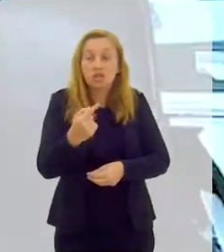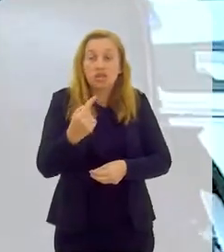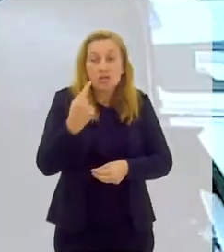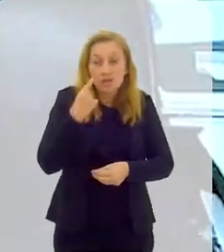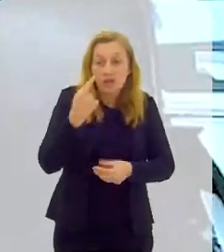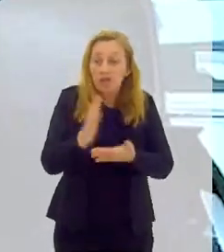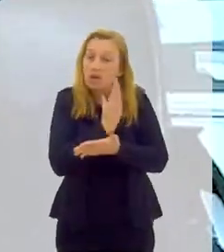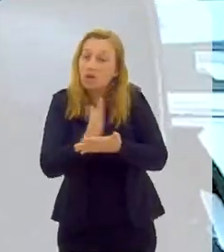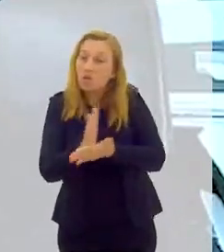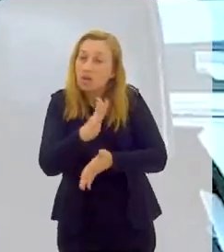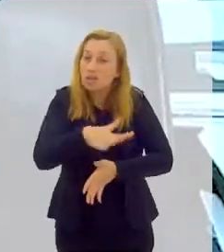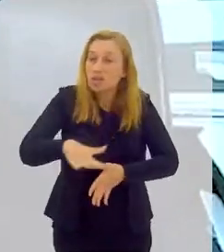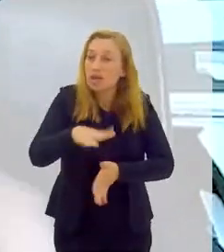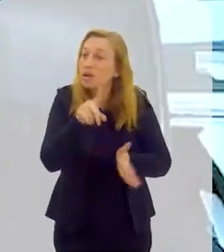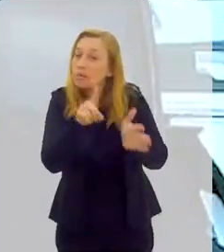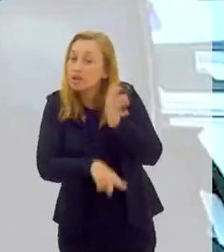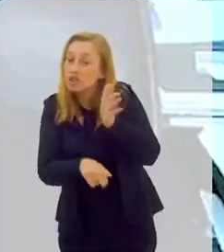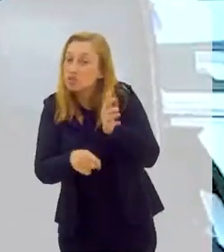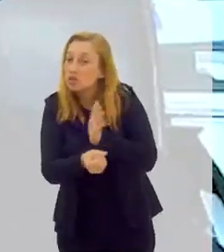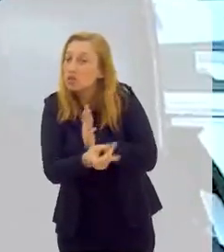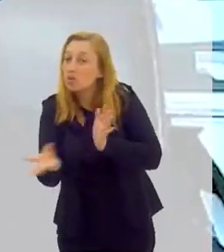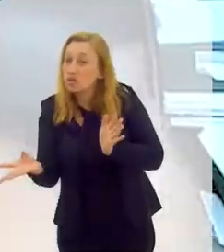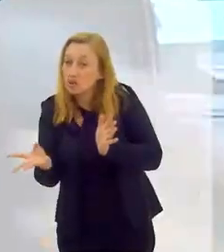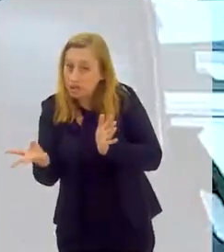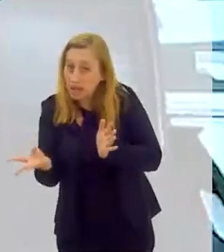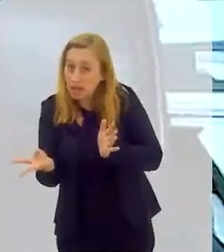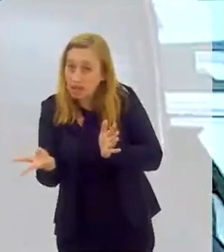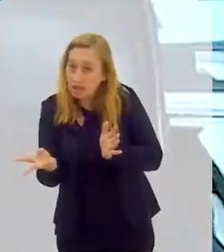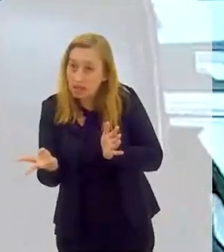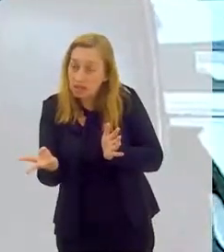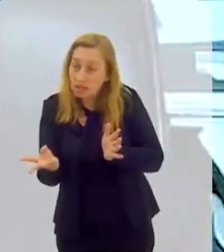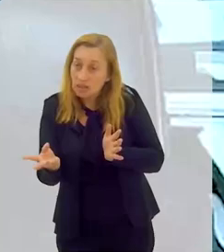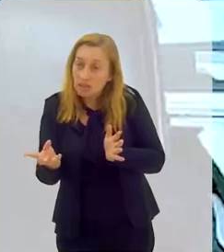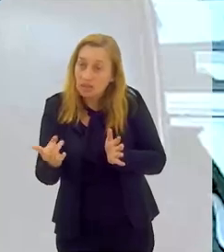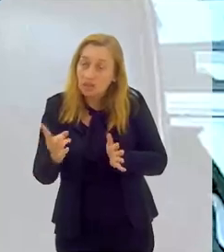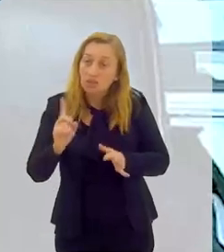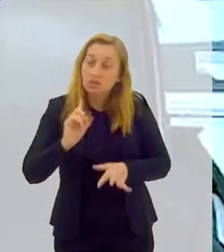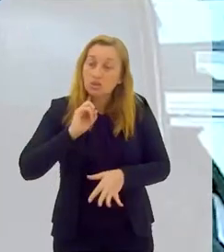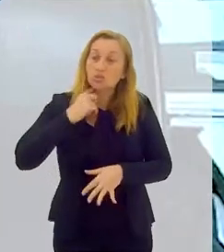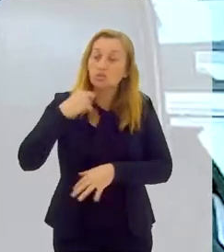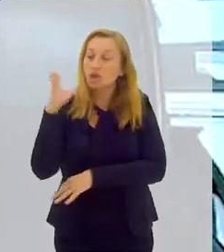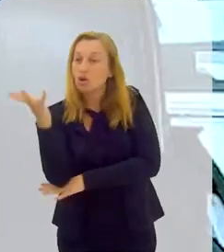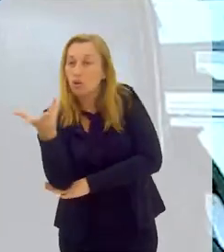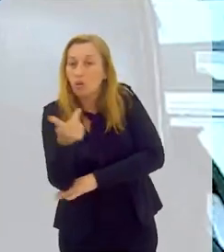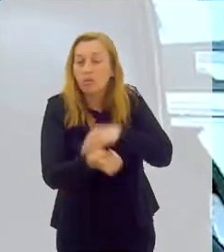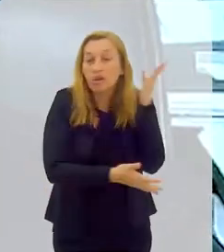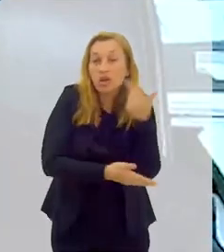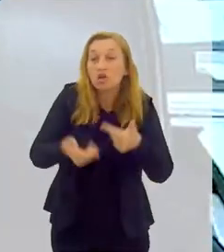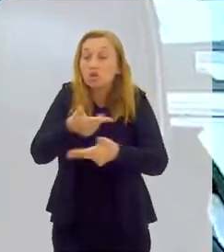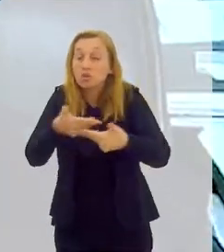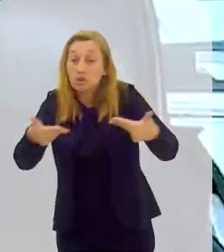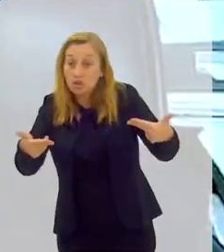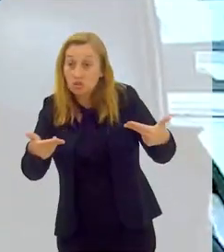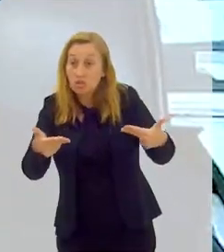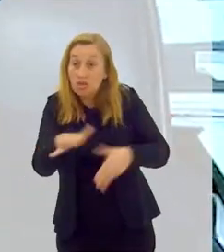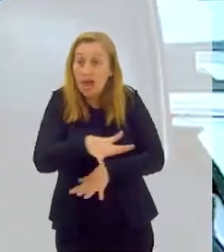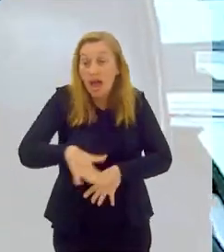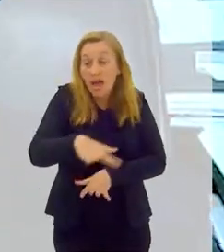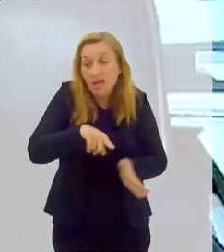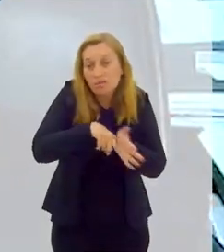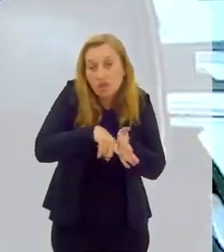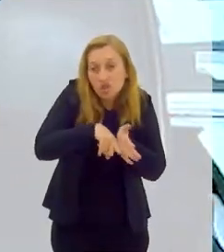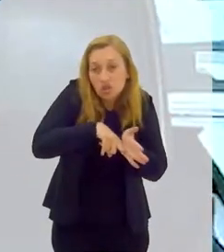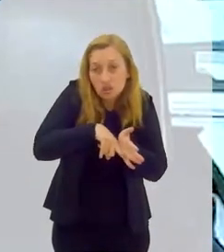intervir em algumas áreas, por exemplo, para diminuir a quantidade de CO2 que é colocado no meio ambiente? Então, todas essas